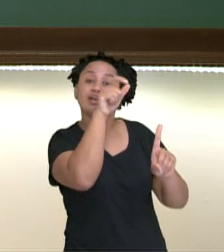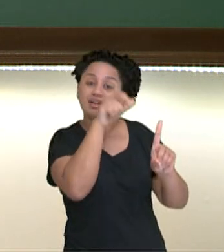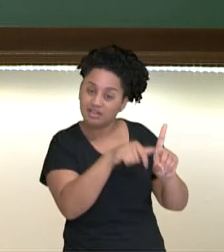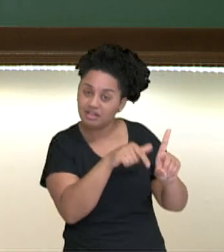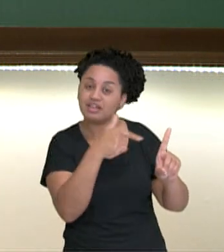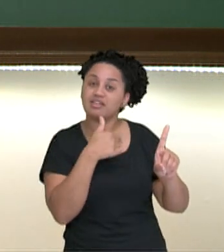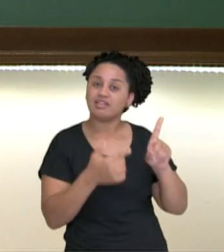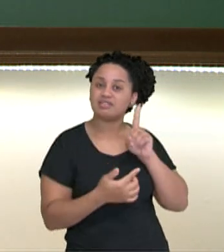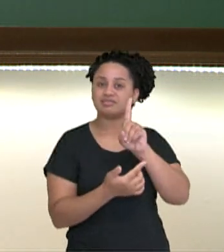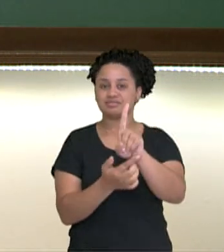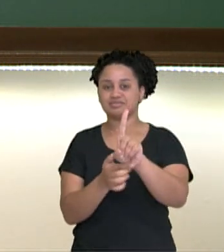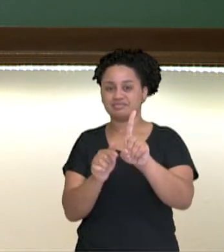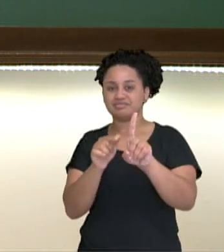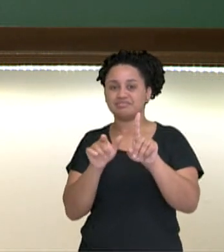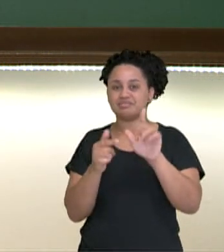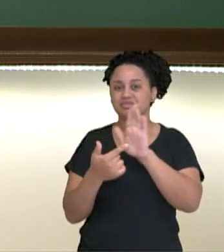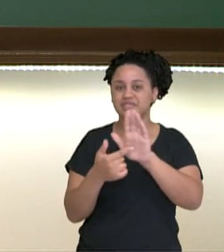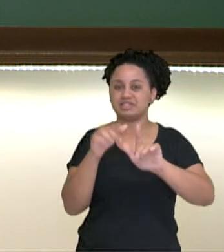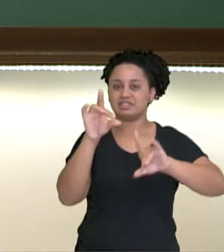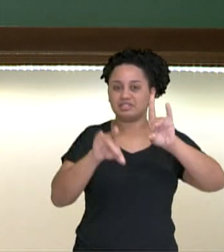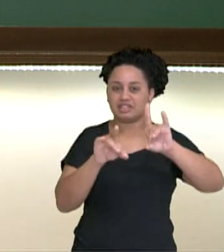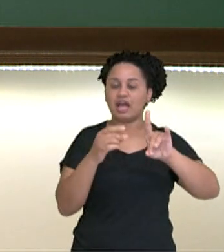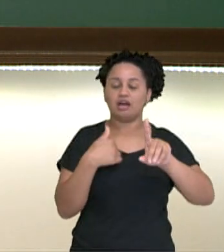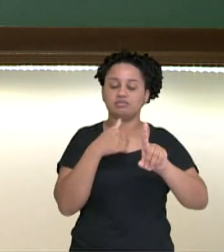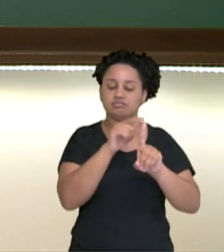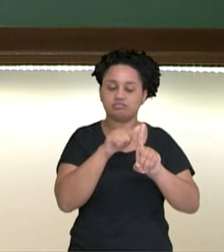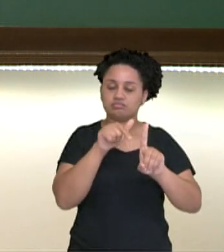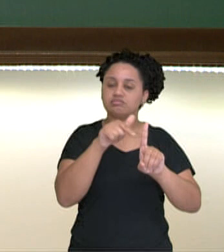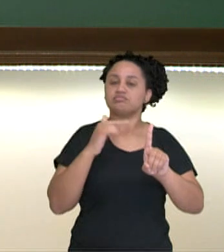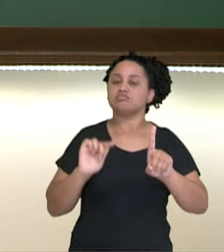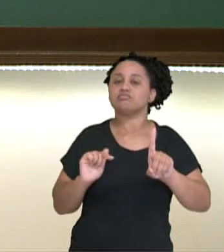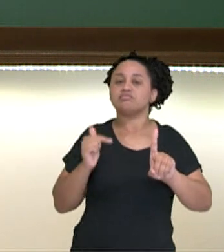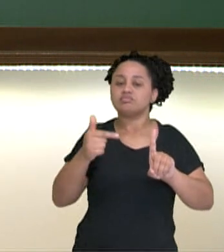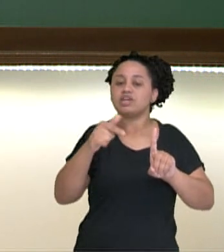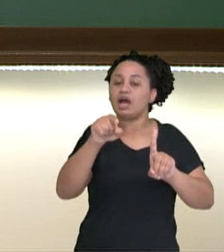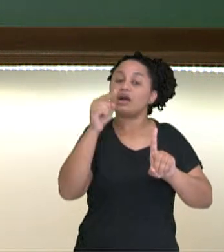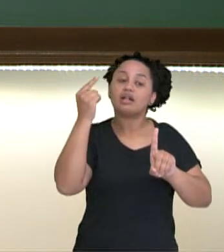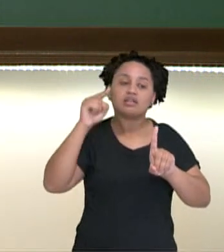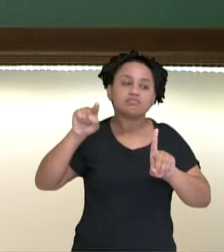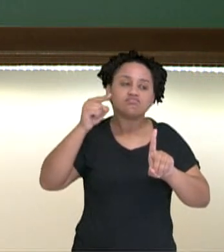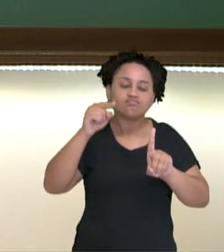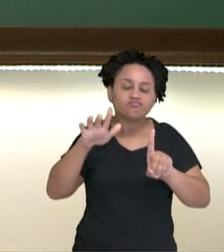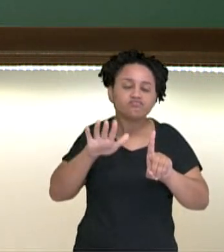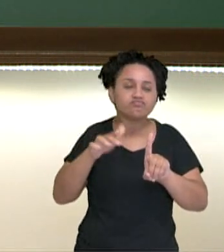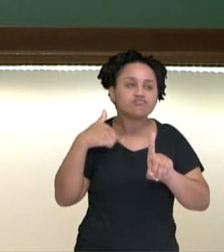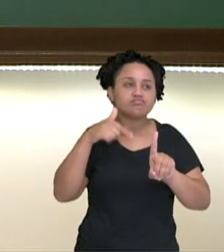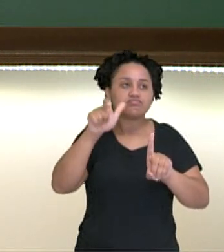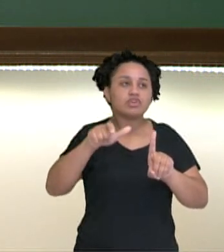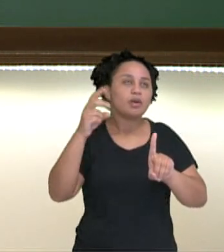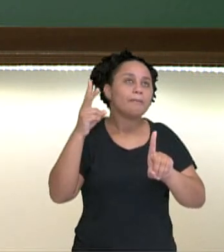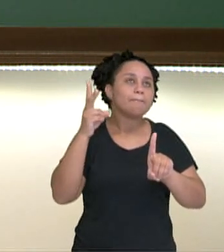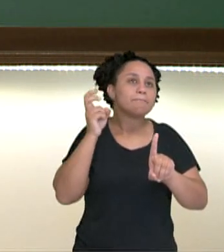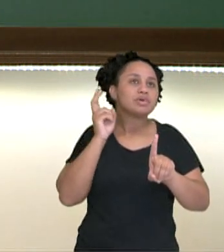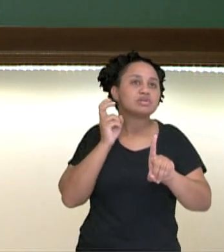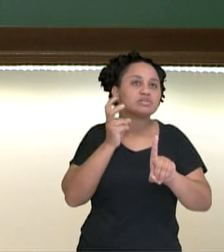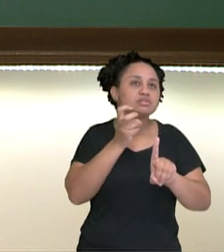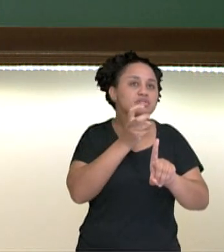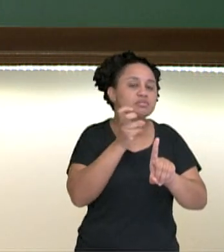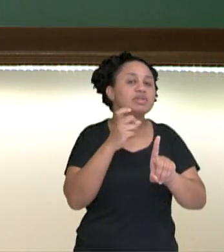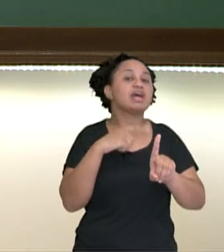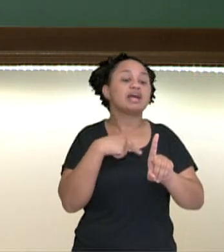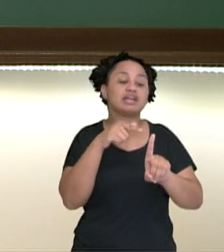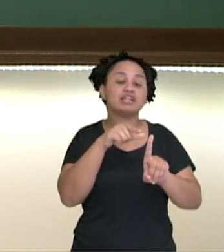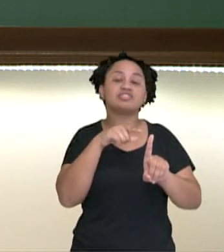cena, ou enquanto ele estava em cena, tocava aquela música para que ele criasse uma